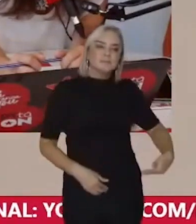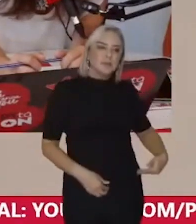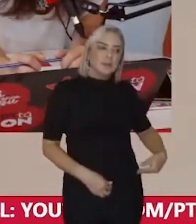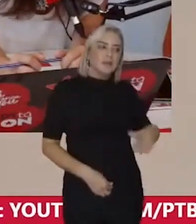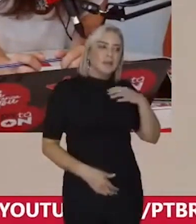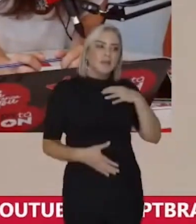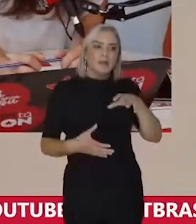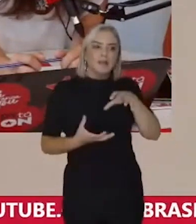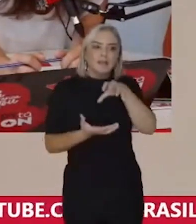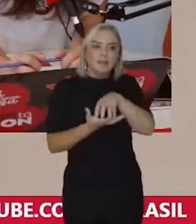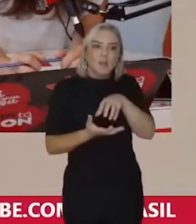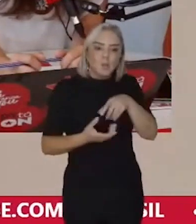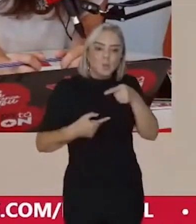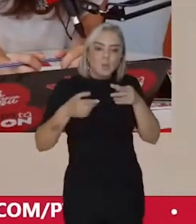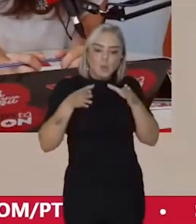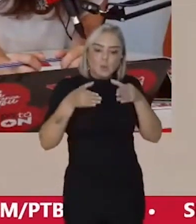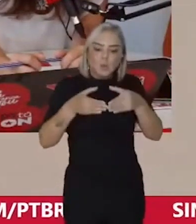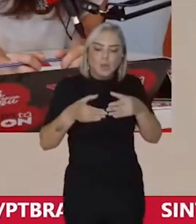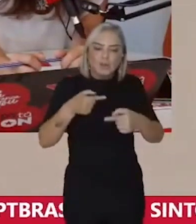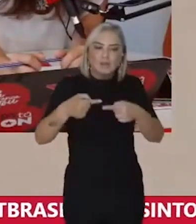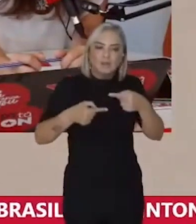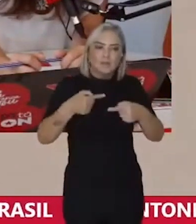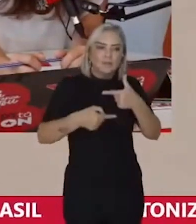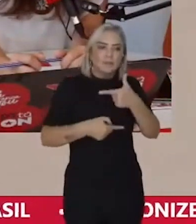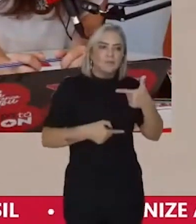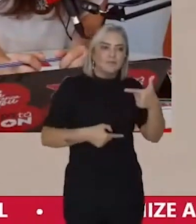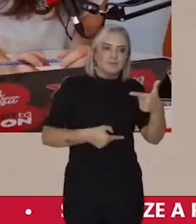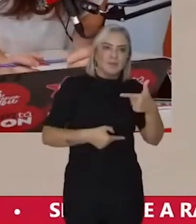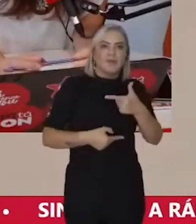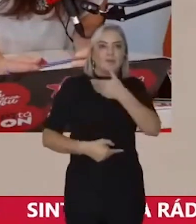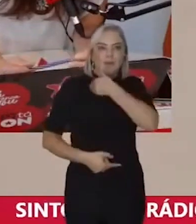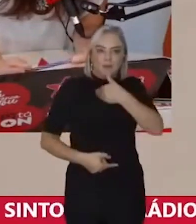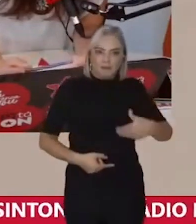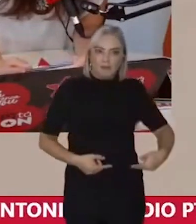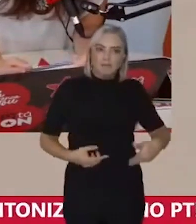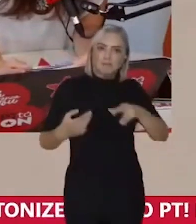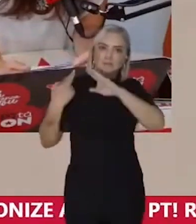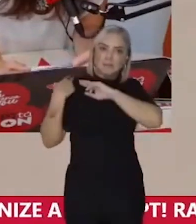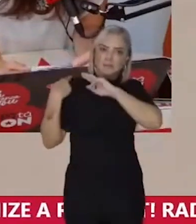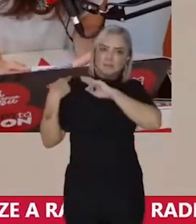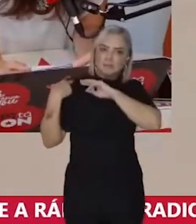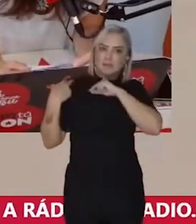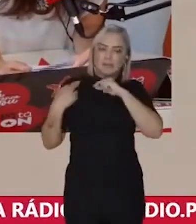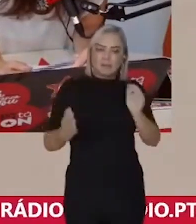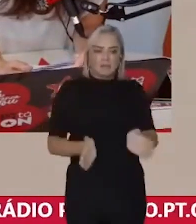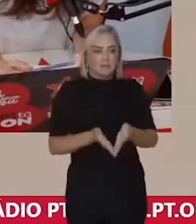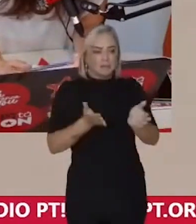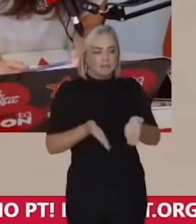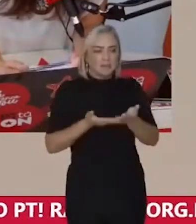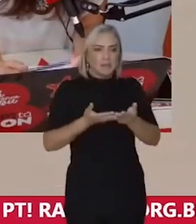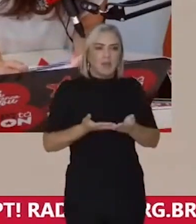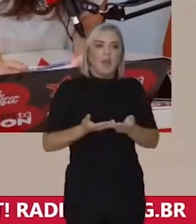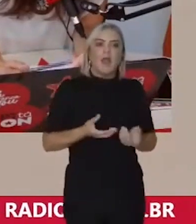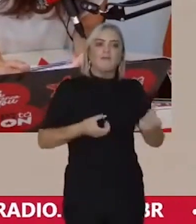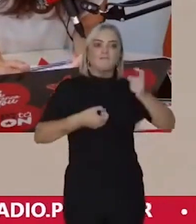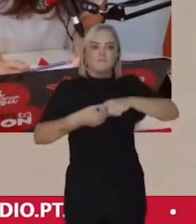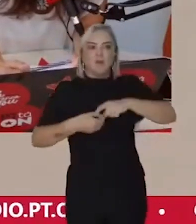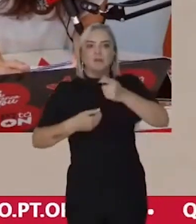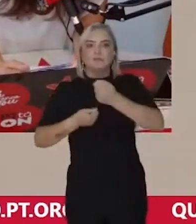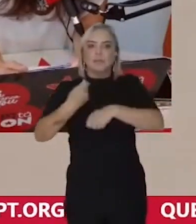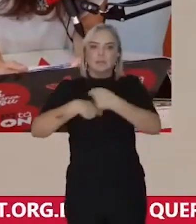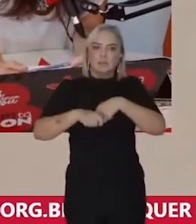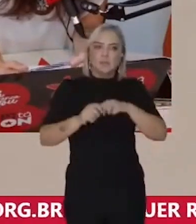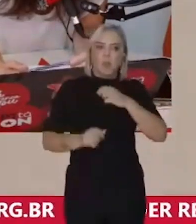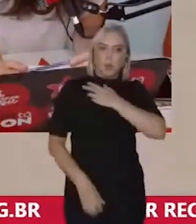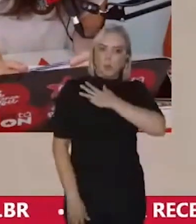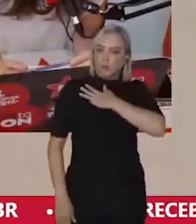no centro da discussão de 2022. O papel do Estado, por exemplo, no estímulo à retomada da economia. O Lula já